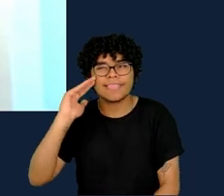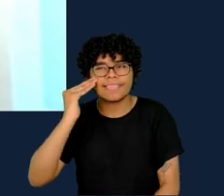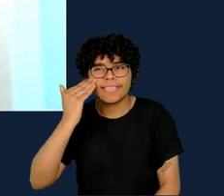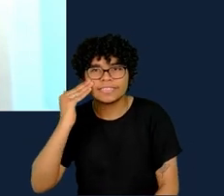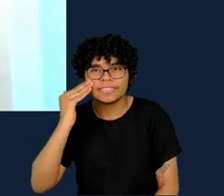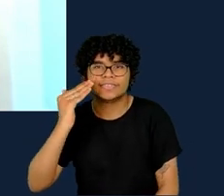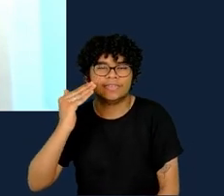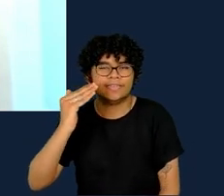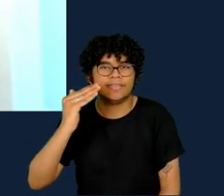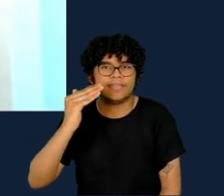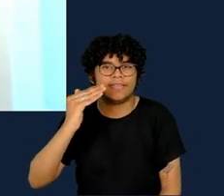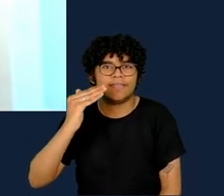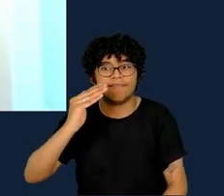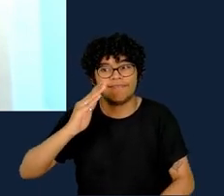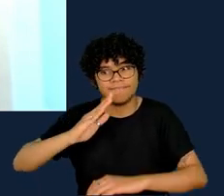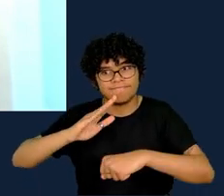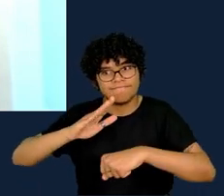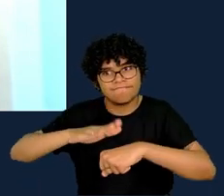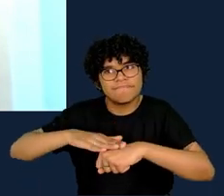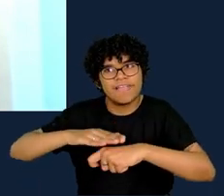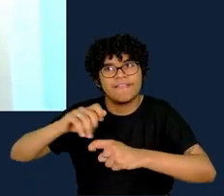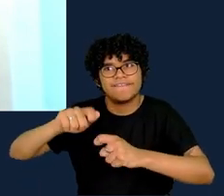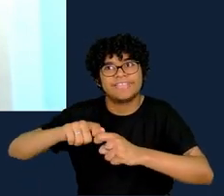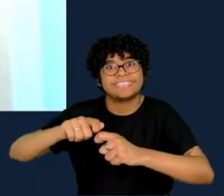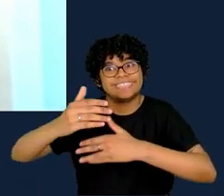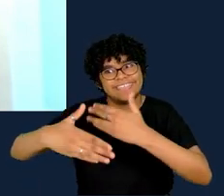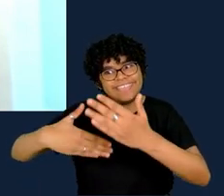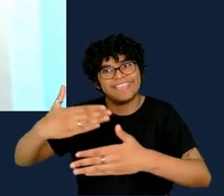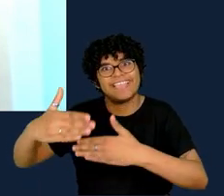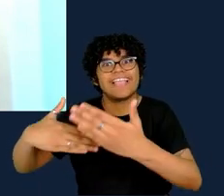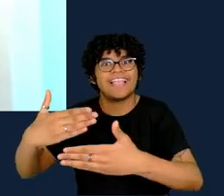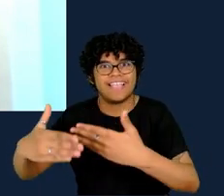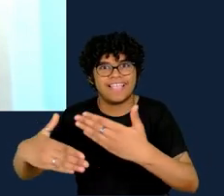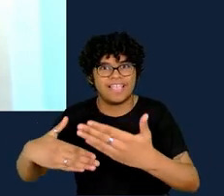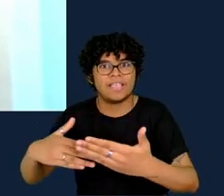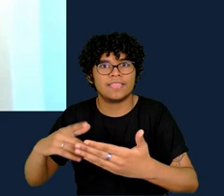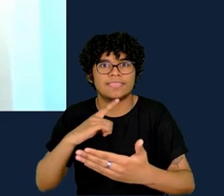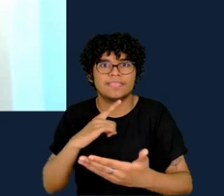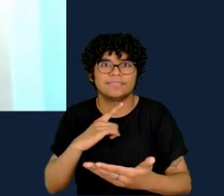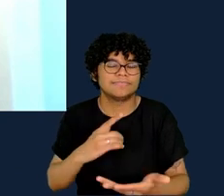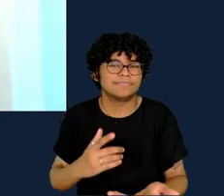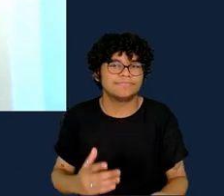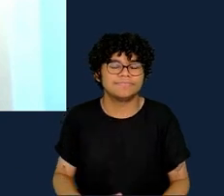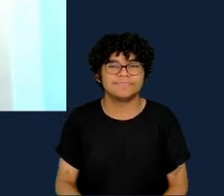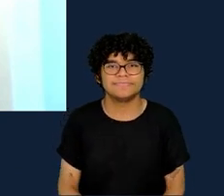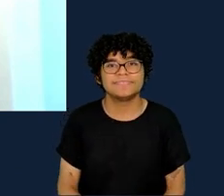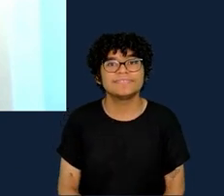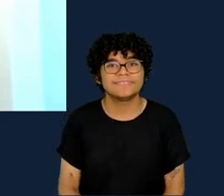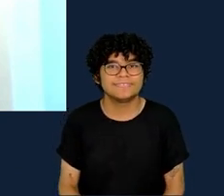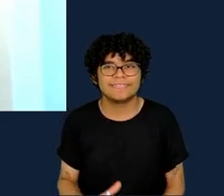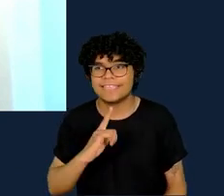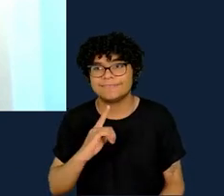potencial, mesmo quando há muitas caixas pretas e sombras.